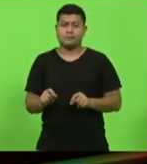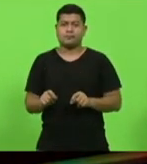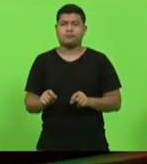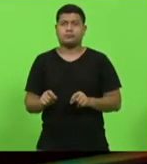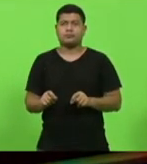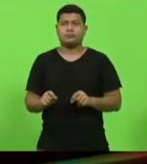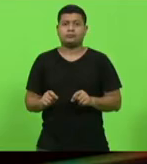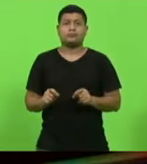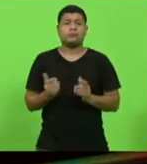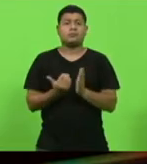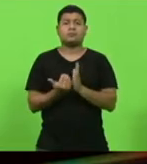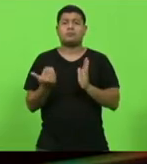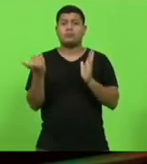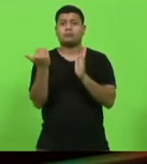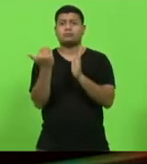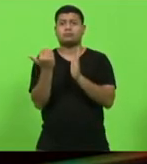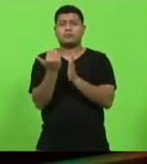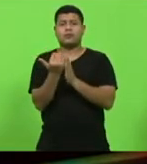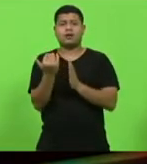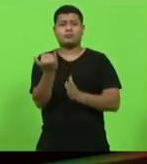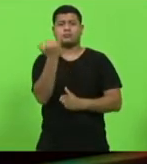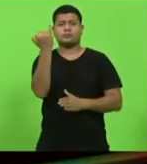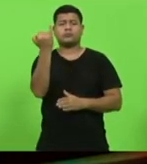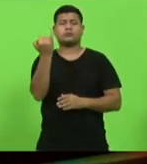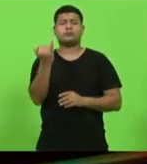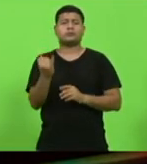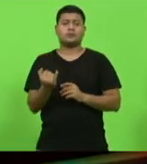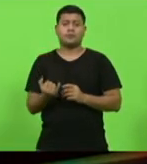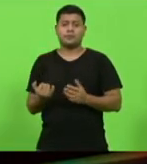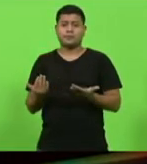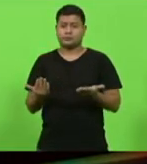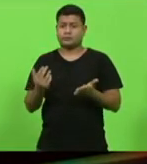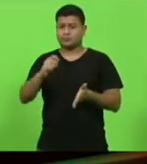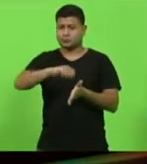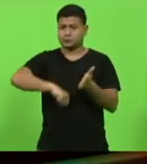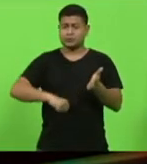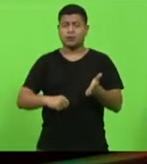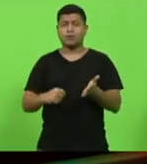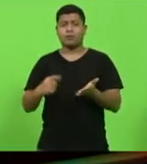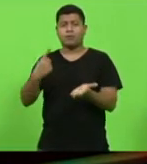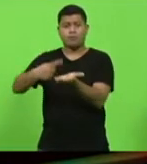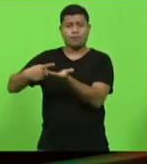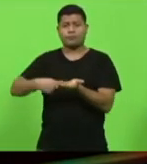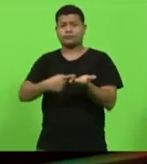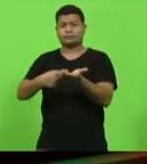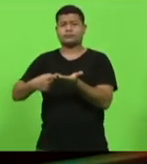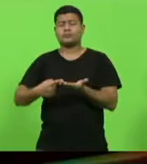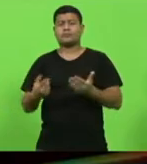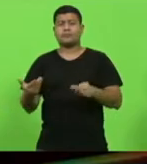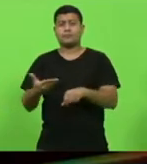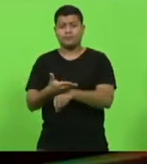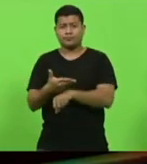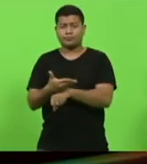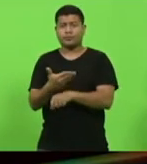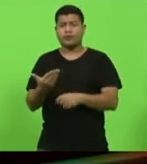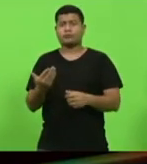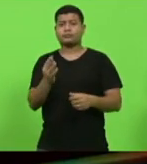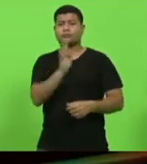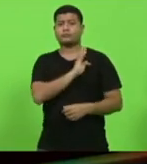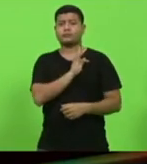e além da importância desse termo de cooperação técnica é a